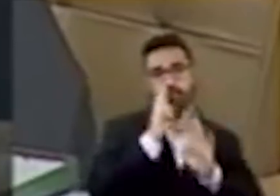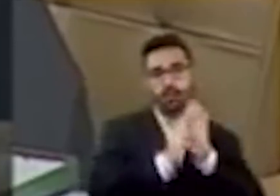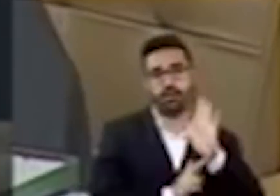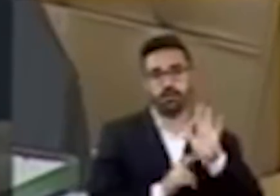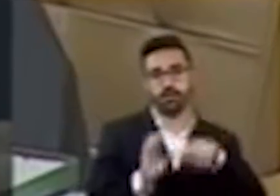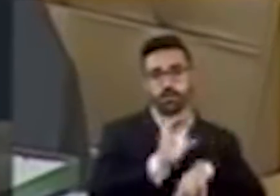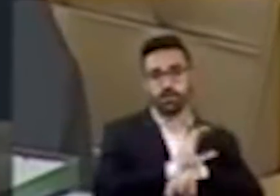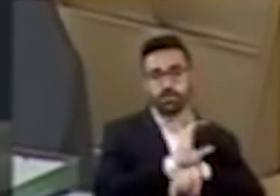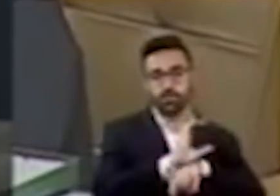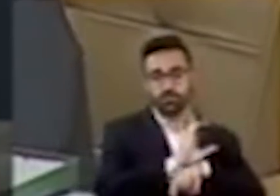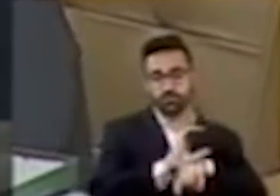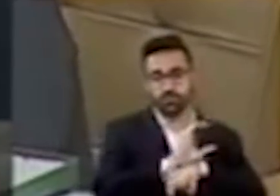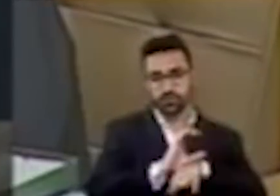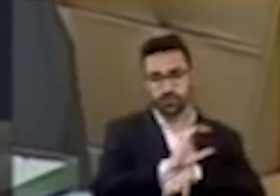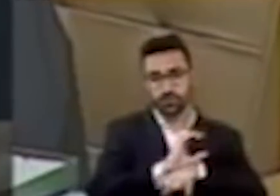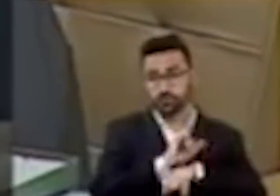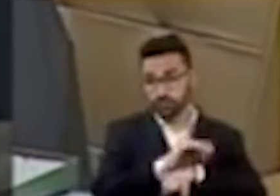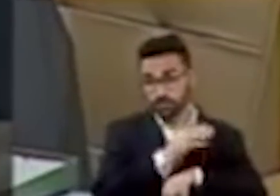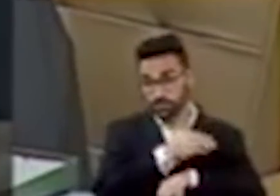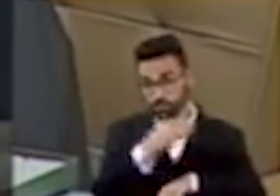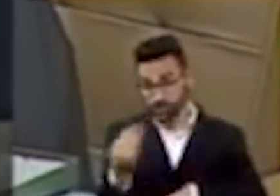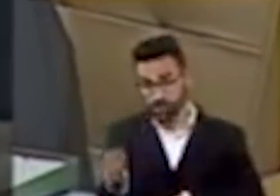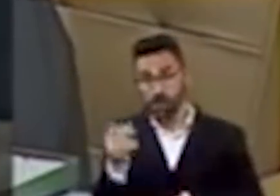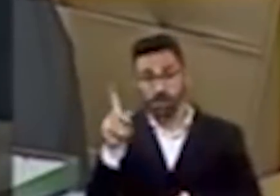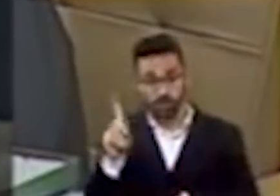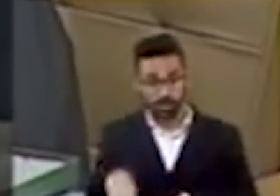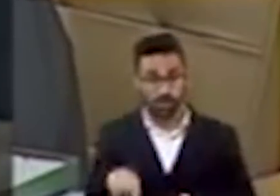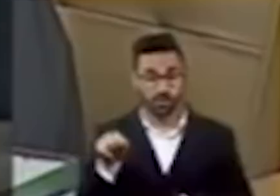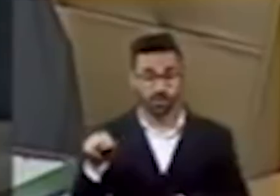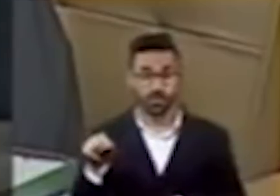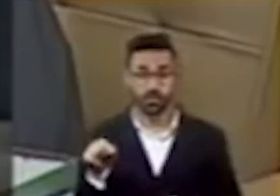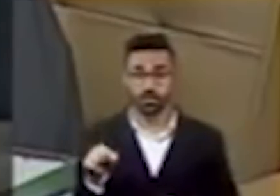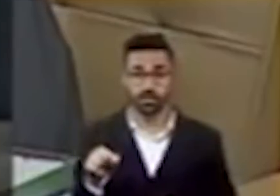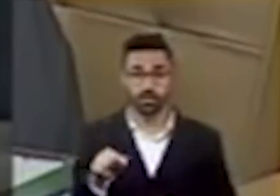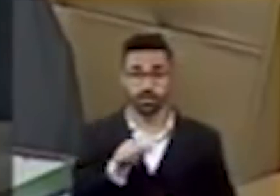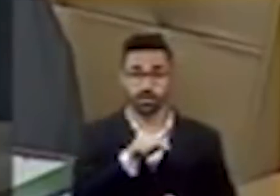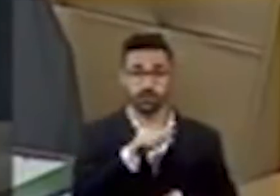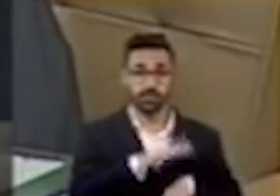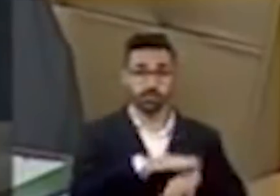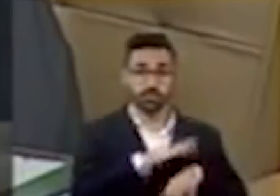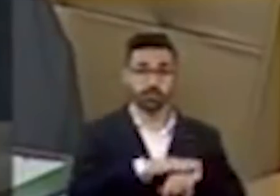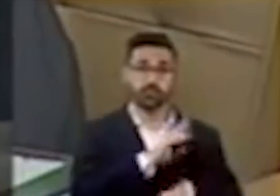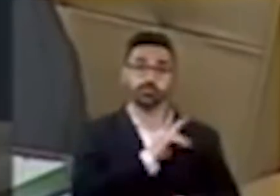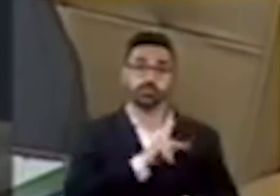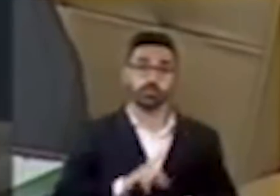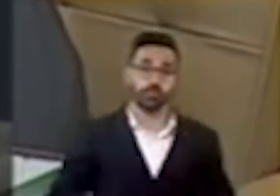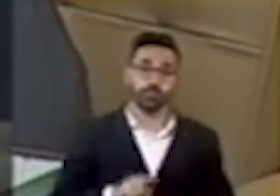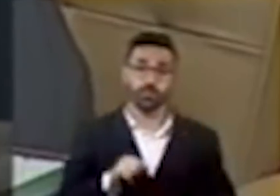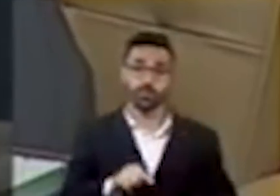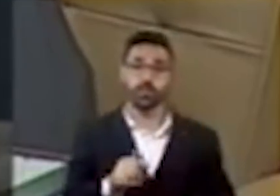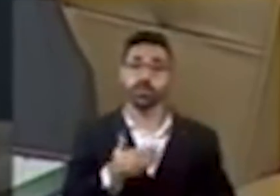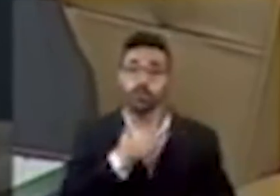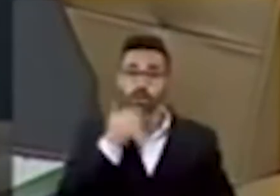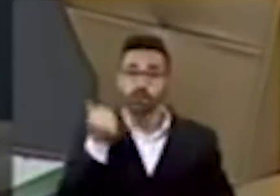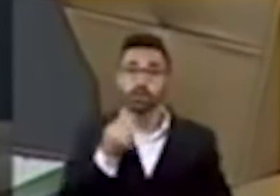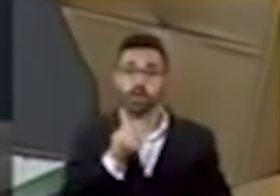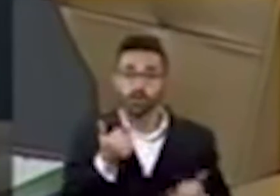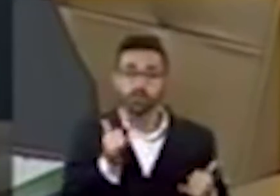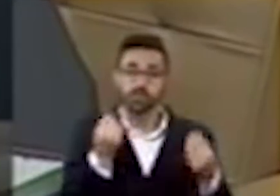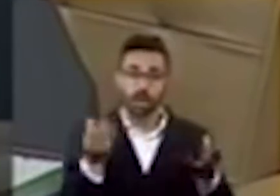Quando concedida, é a determinação da autoridade final de que o bem-estar público será mais bem